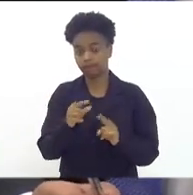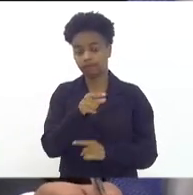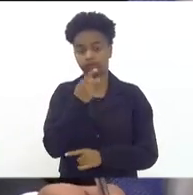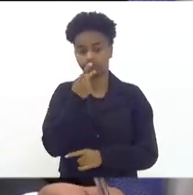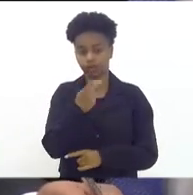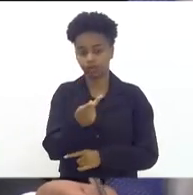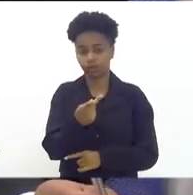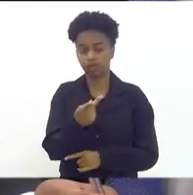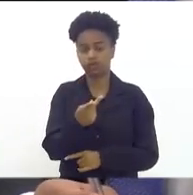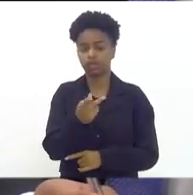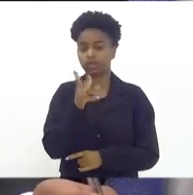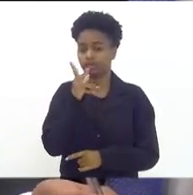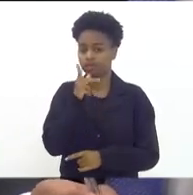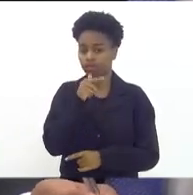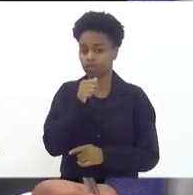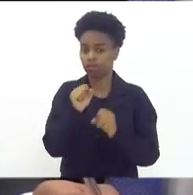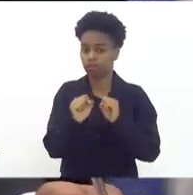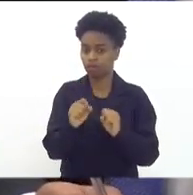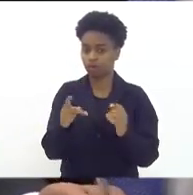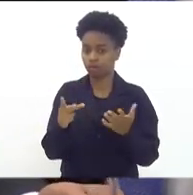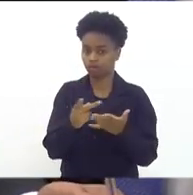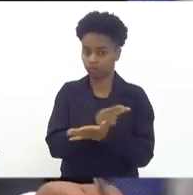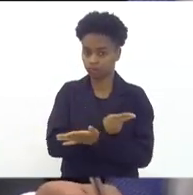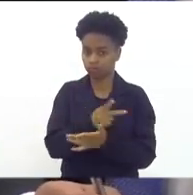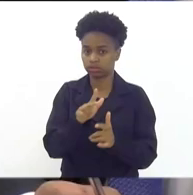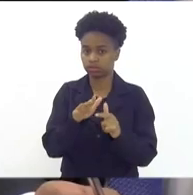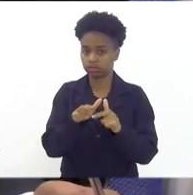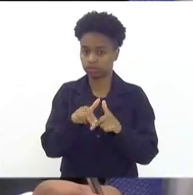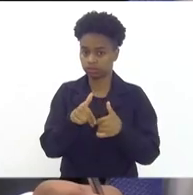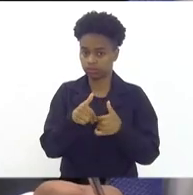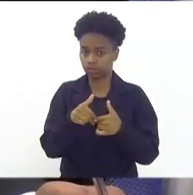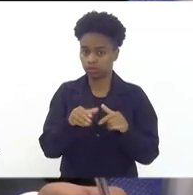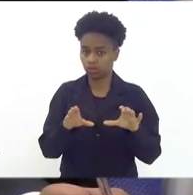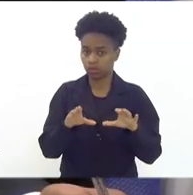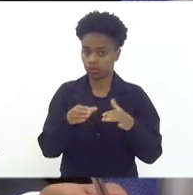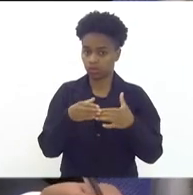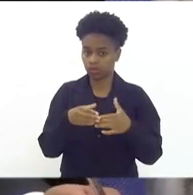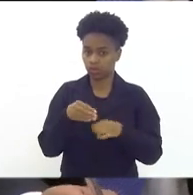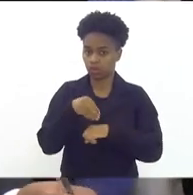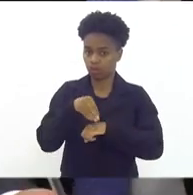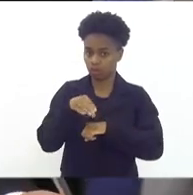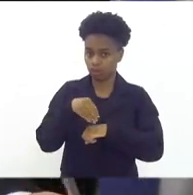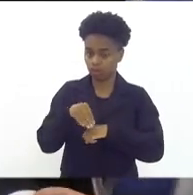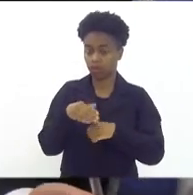dessa demora pode se dar inclusive por questões do corpo instrutivo